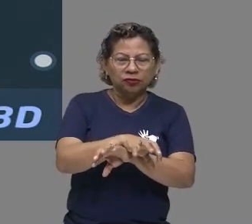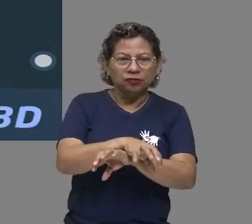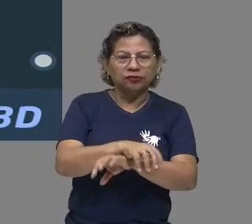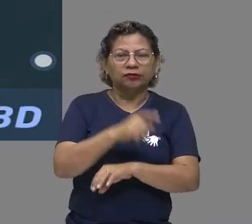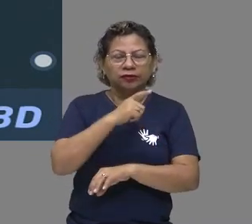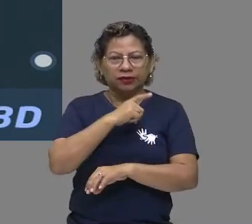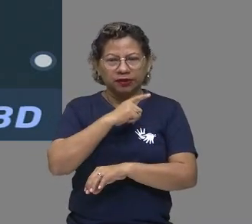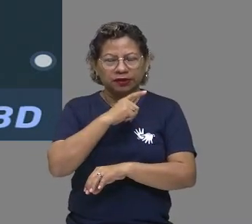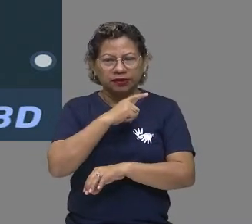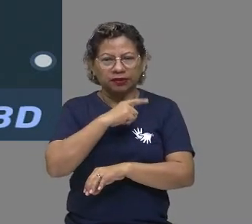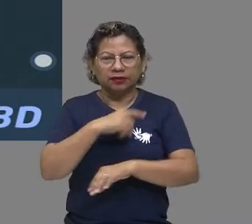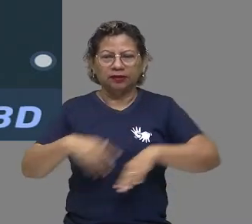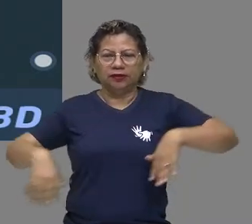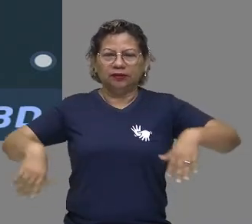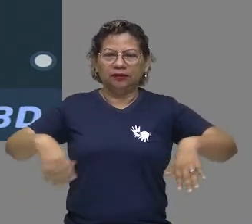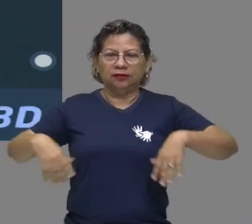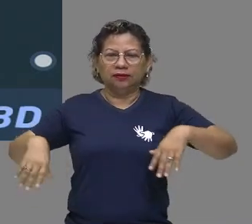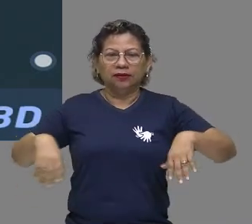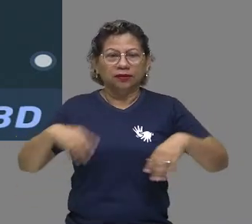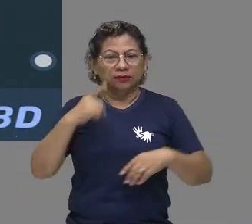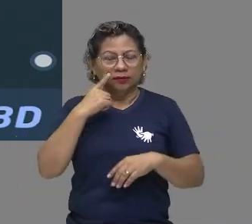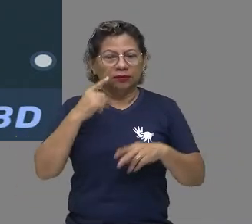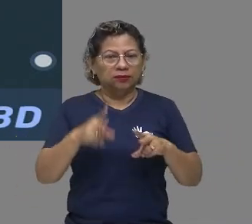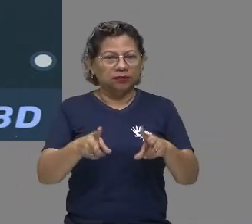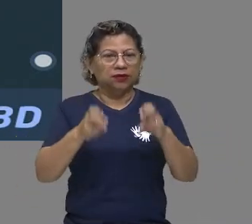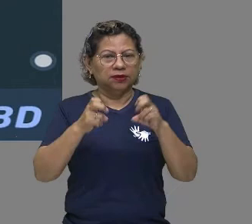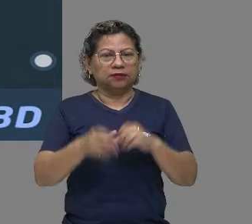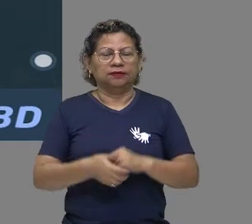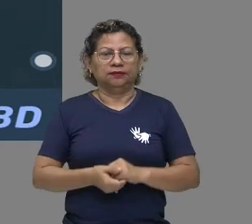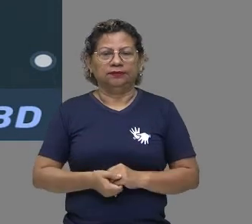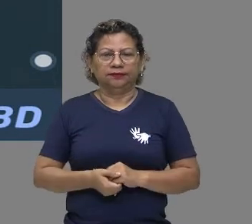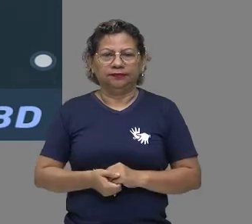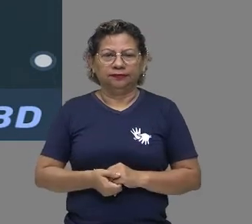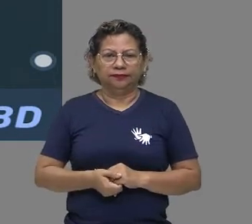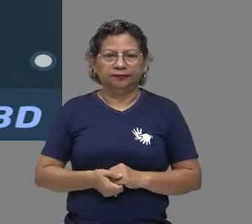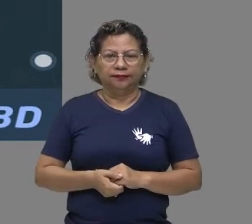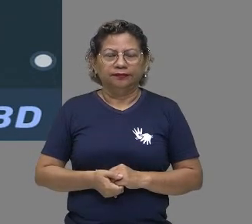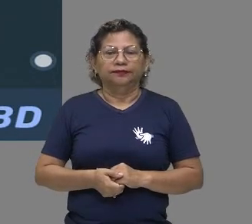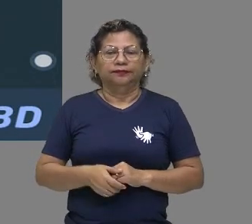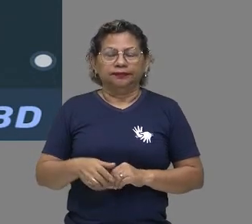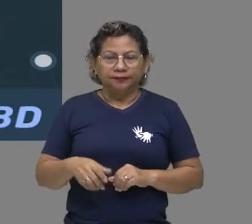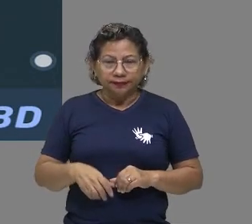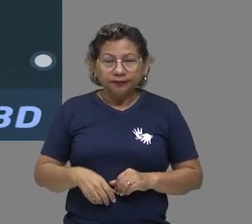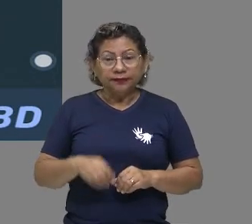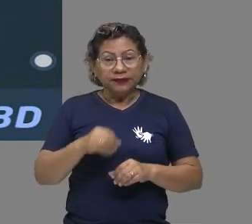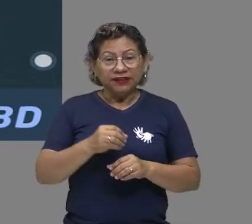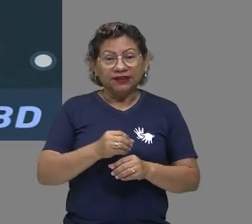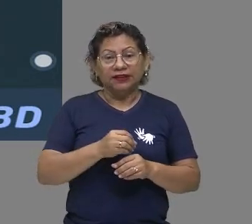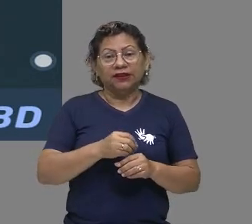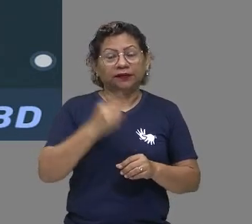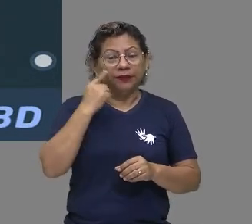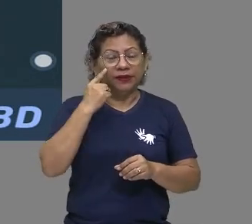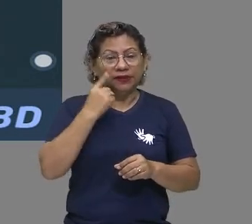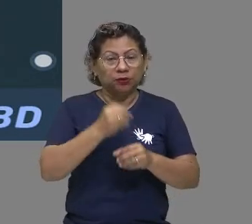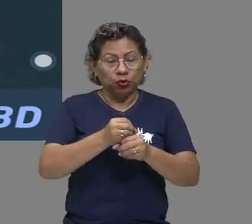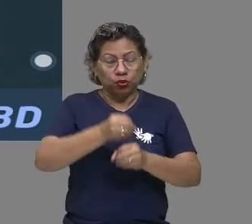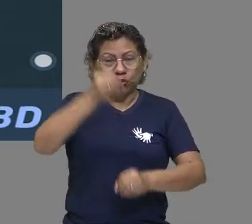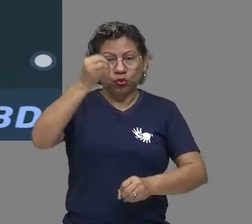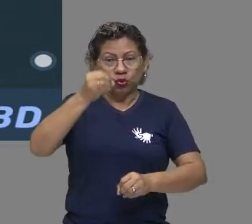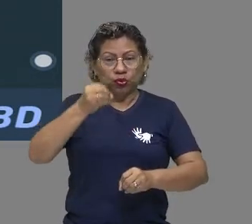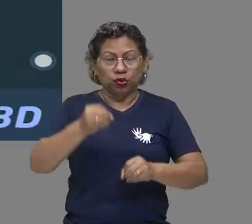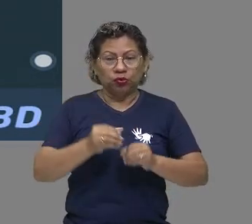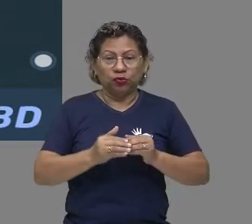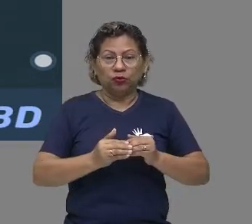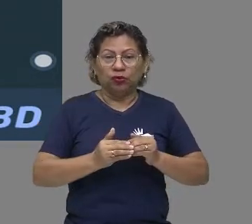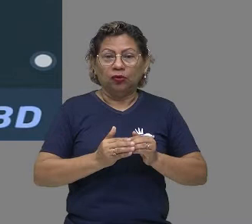do sistema esquelético da gente observa aqui novamente os ossos longos né a gente toda que